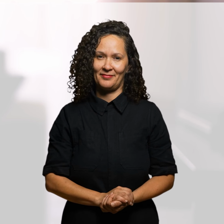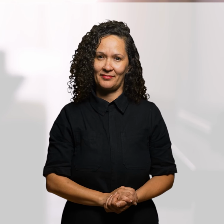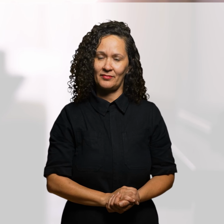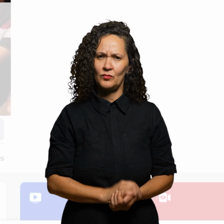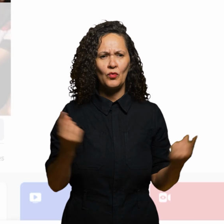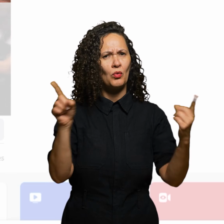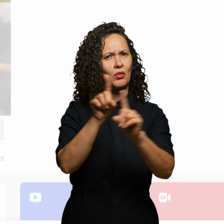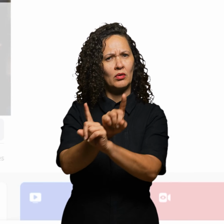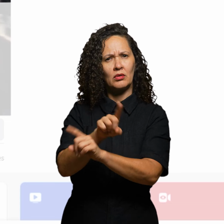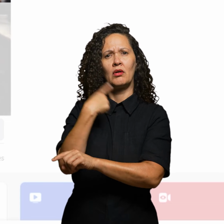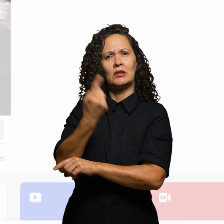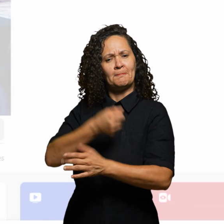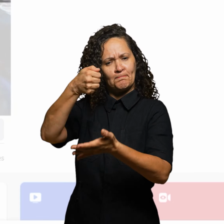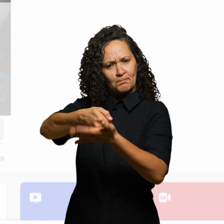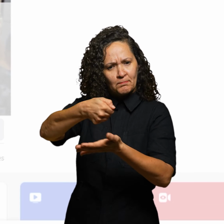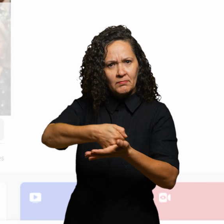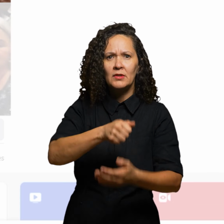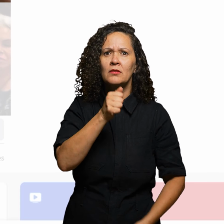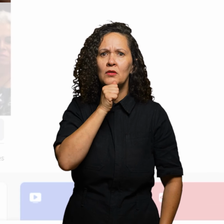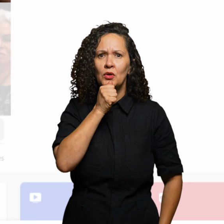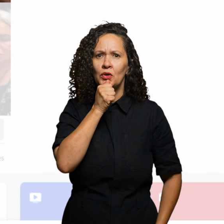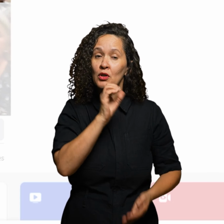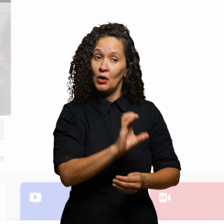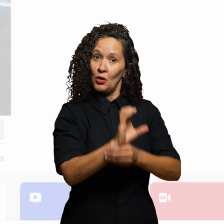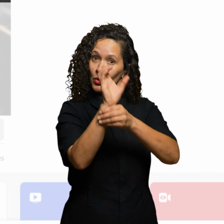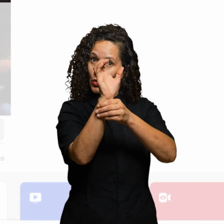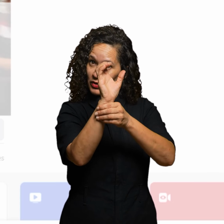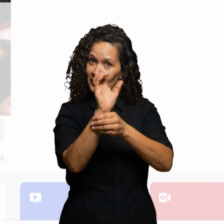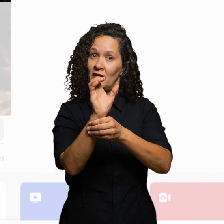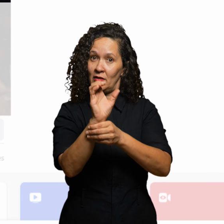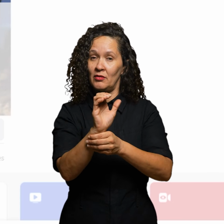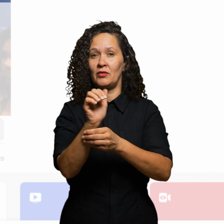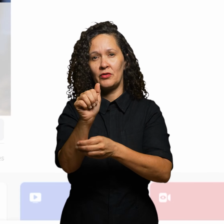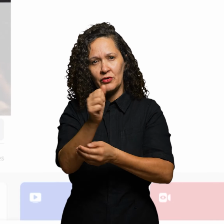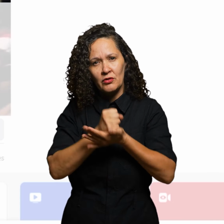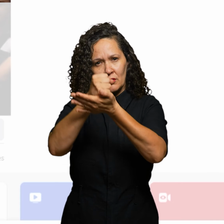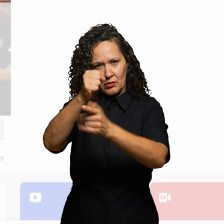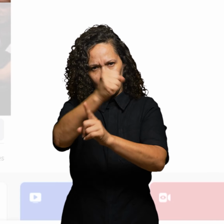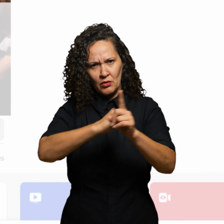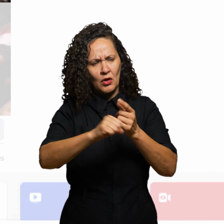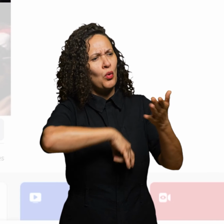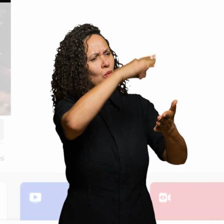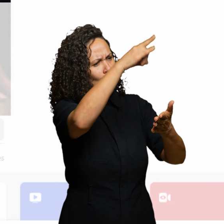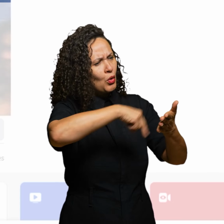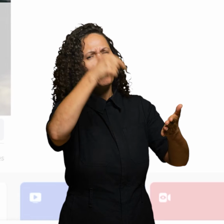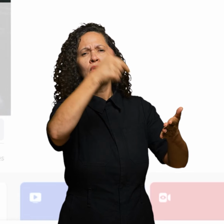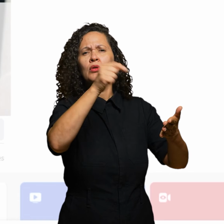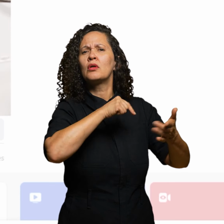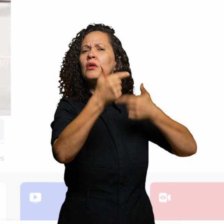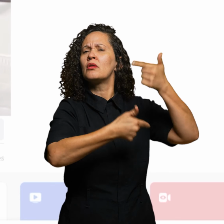E muito pelo contrário, a gente ainda é cobrado pelo Conselho de Assistência Social, relatório de atividades, o que a gente faz, o que a gente